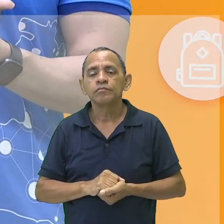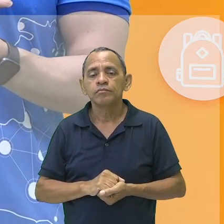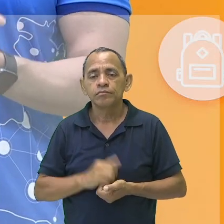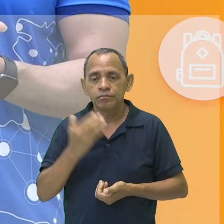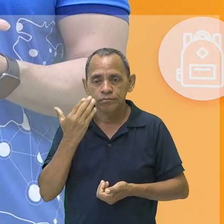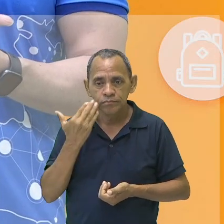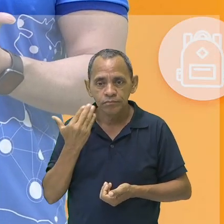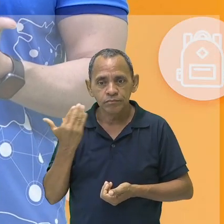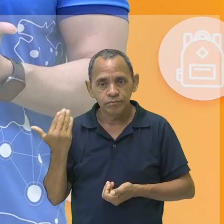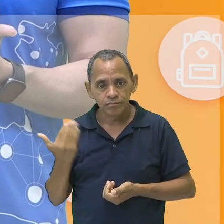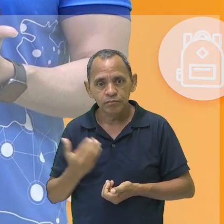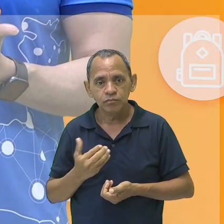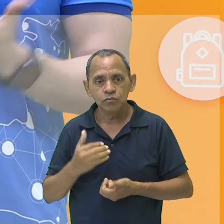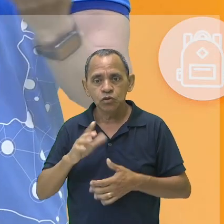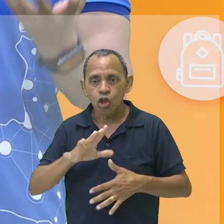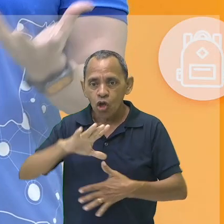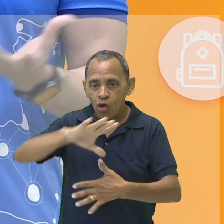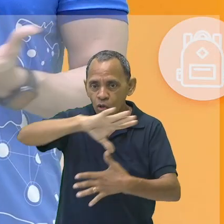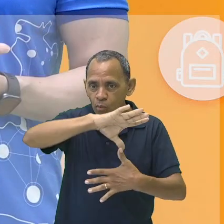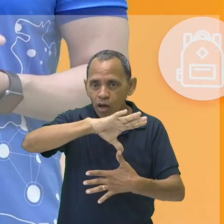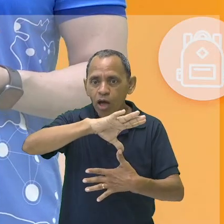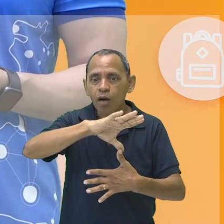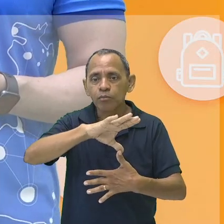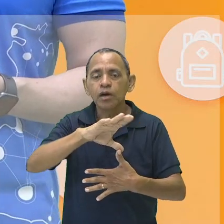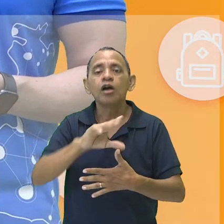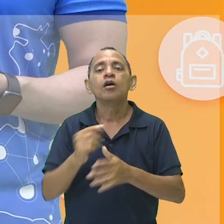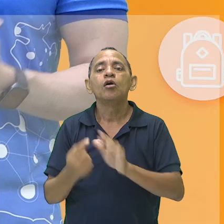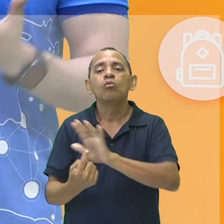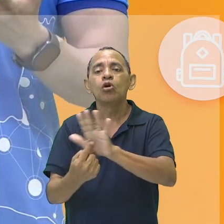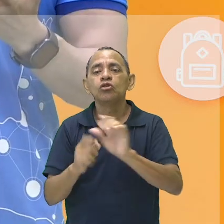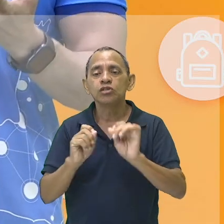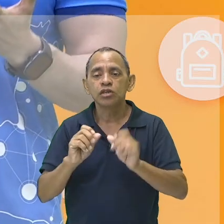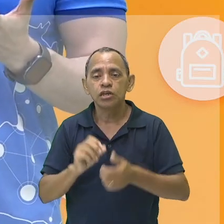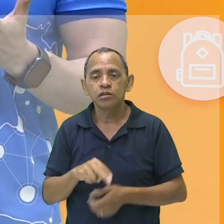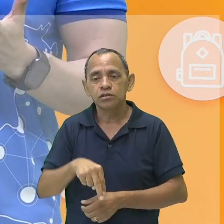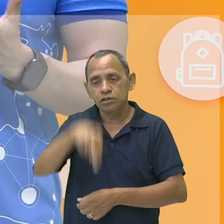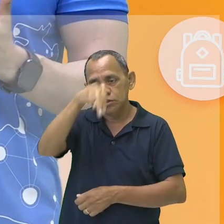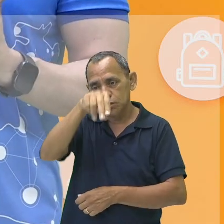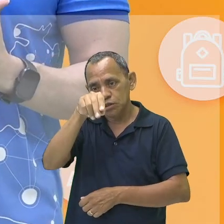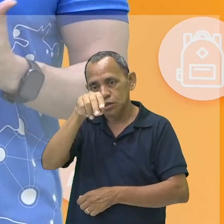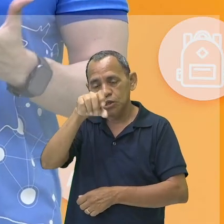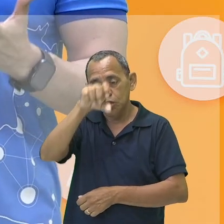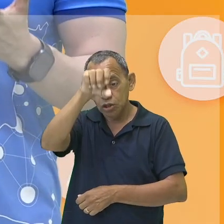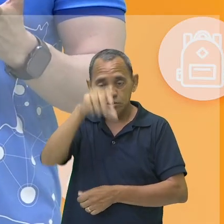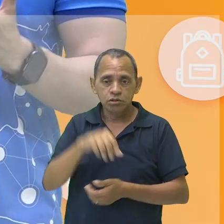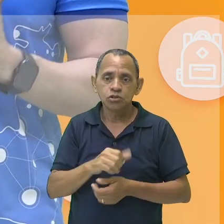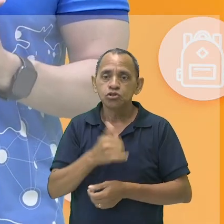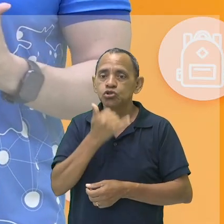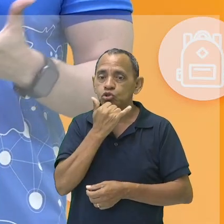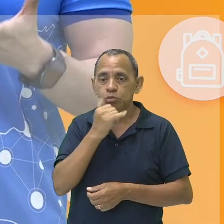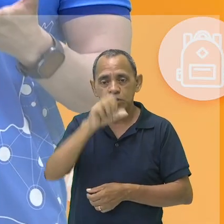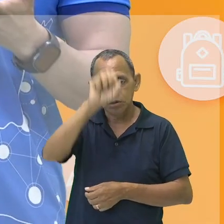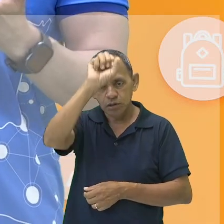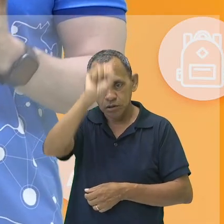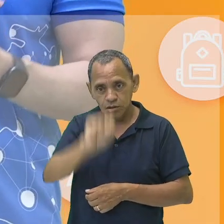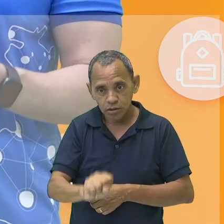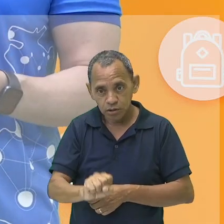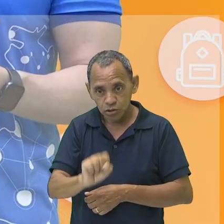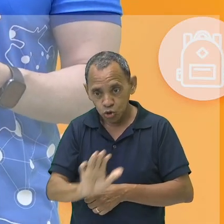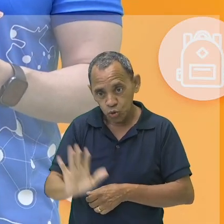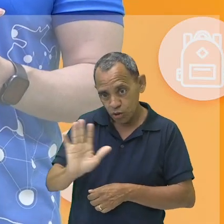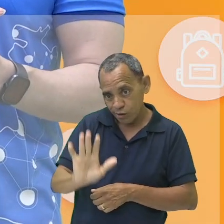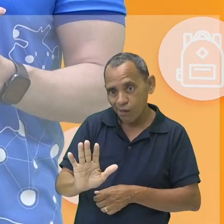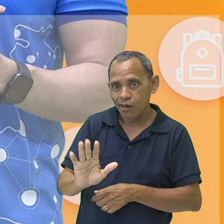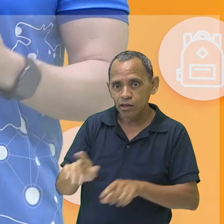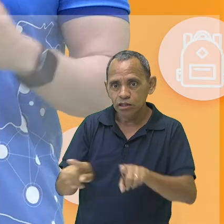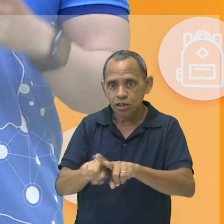região sudeste do nosso país. Mas não poderia ser diferente, né, turma? É a região mais populosa, mais industrializada, mais urbanizada